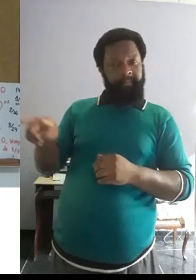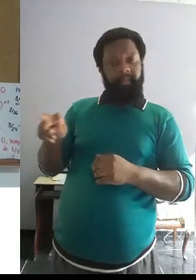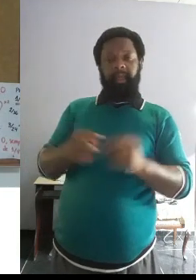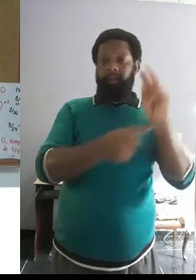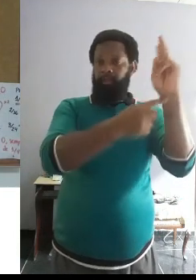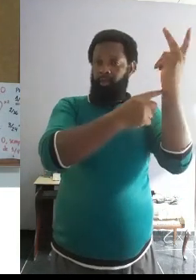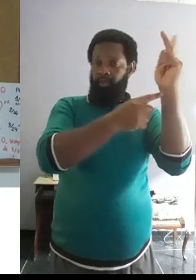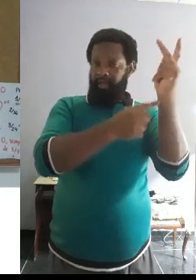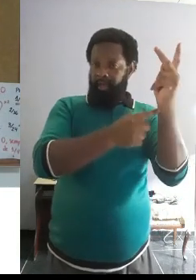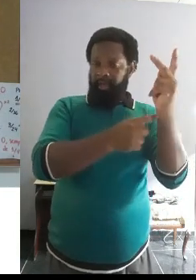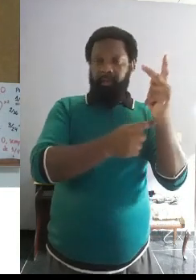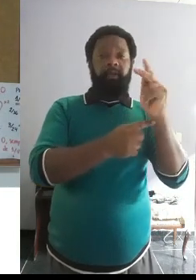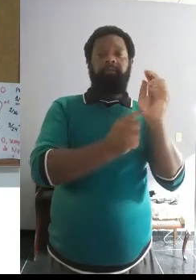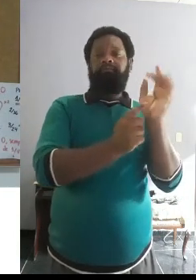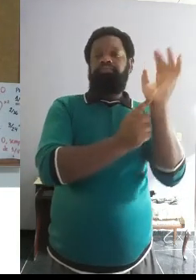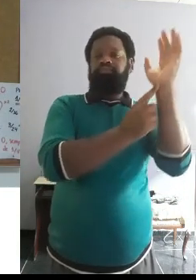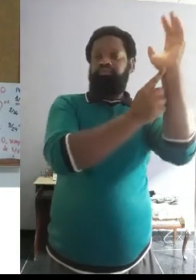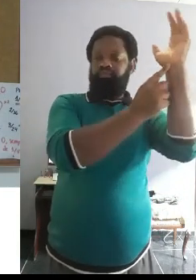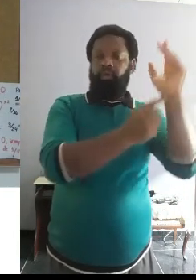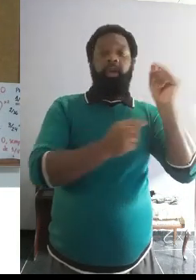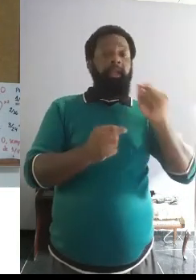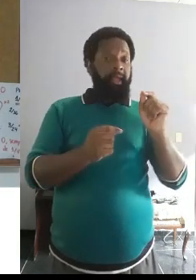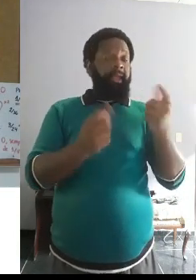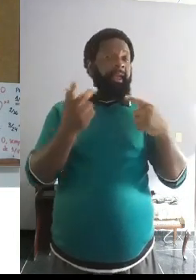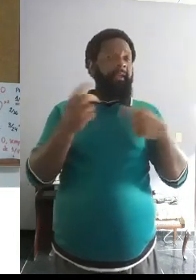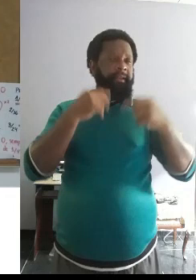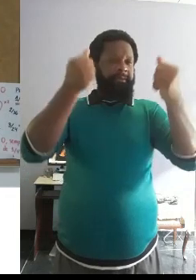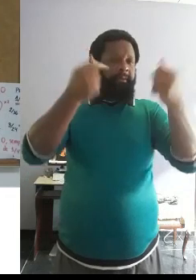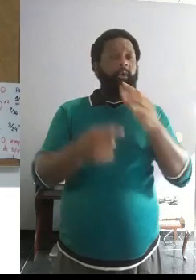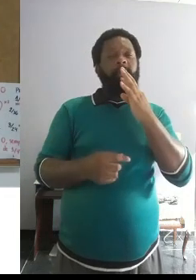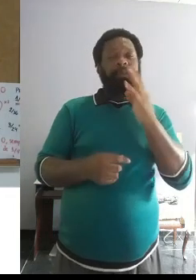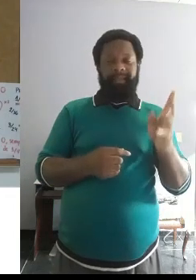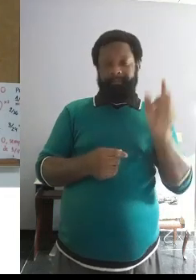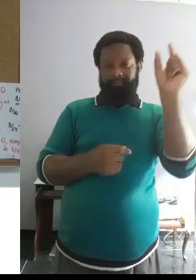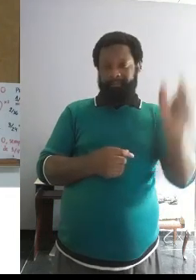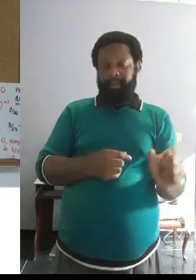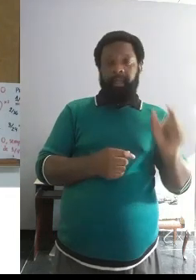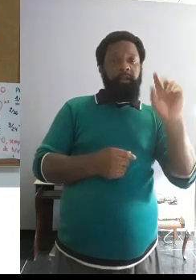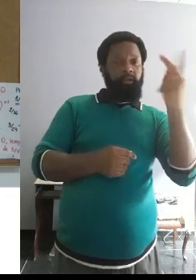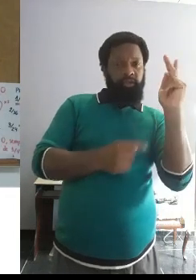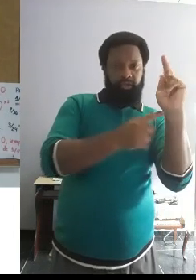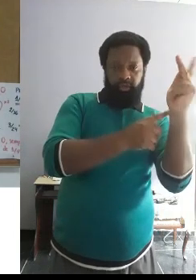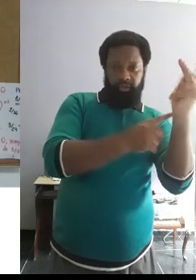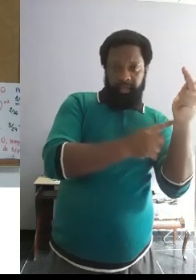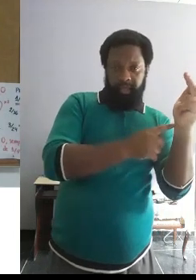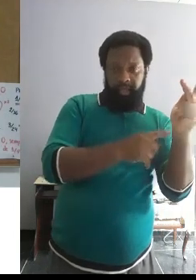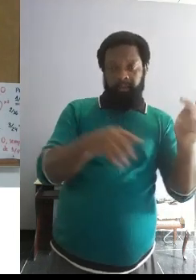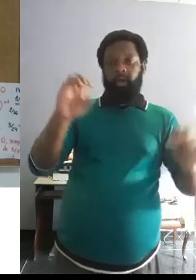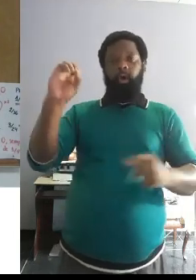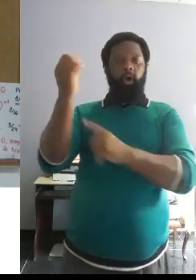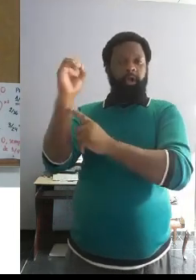Hidrogênio, gás hidrogênio, vamos começar a nos familiarizar. reagindo com oxigênio,